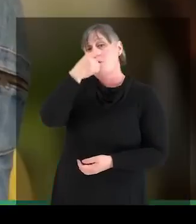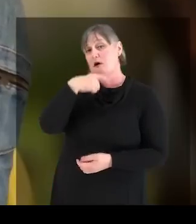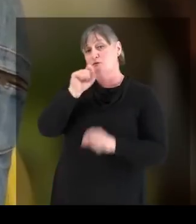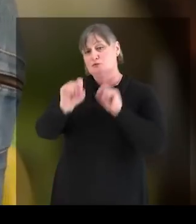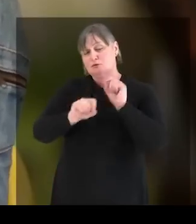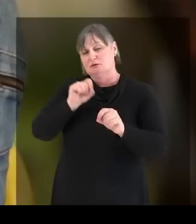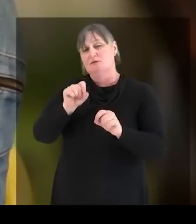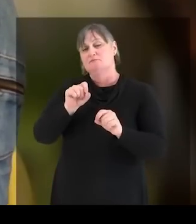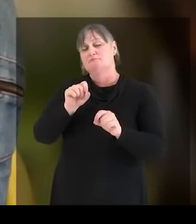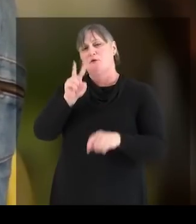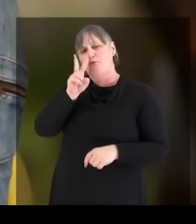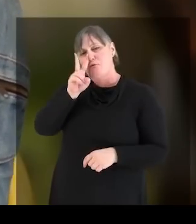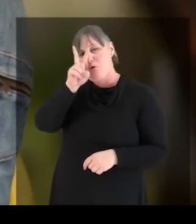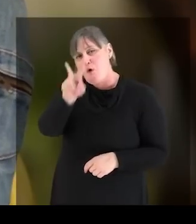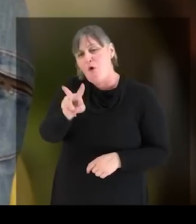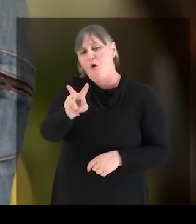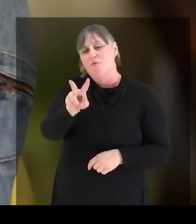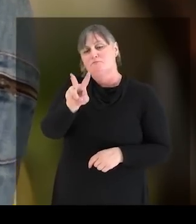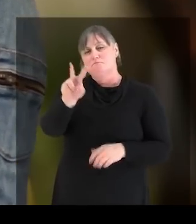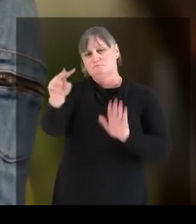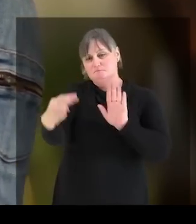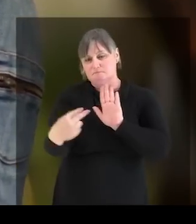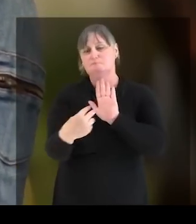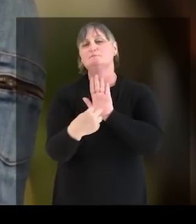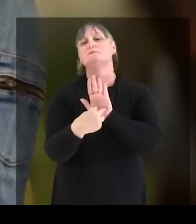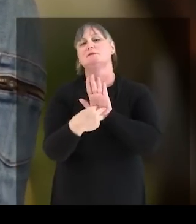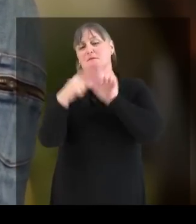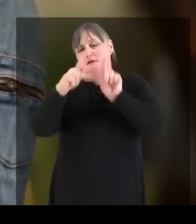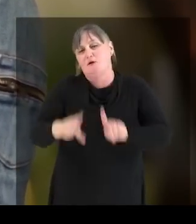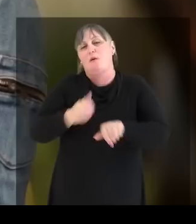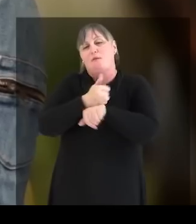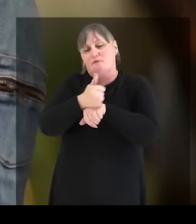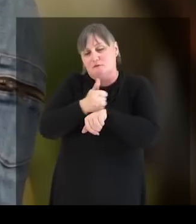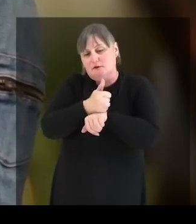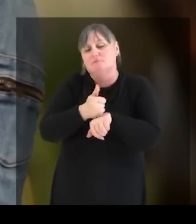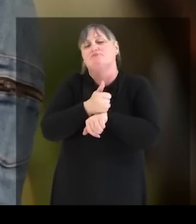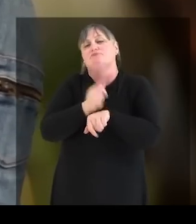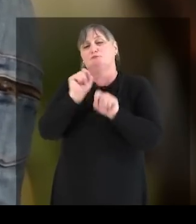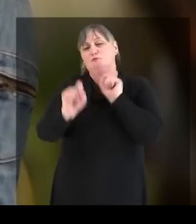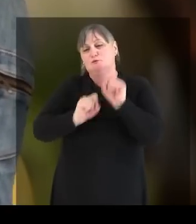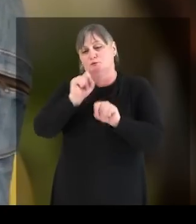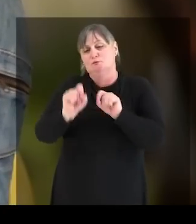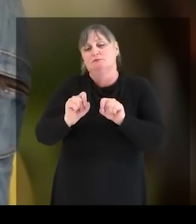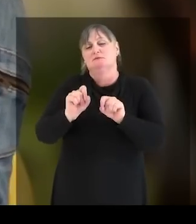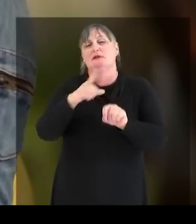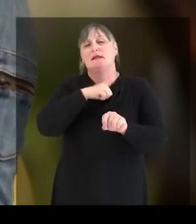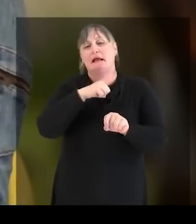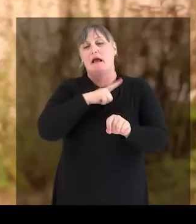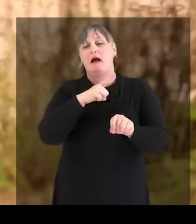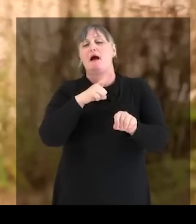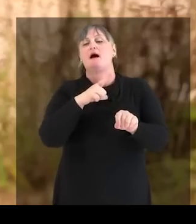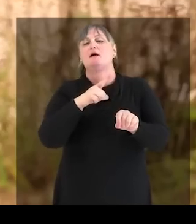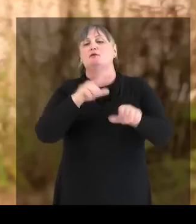O que eu acho que ficou muito forte é a atenção que os profissionais passaram a dar da importância que a